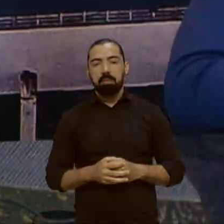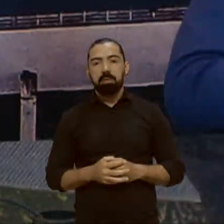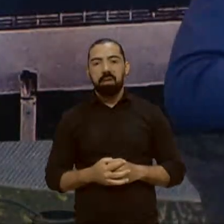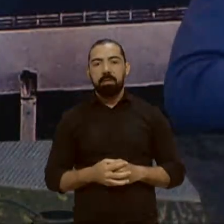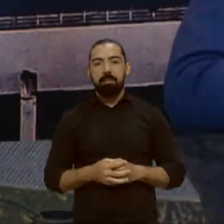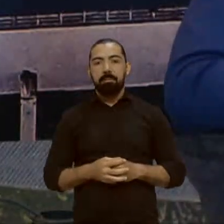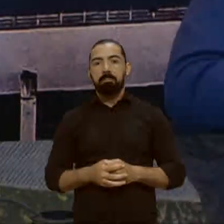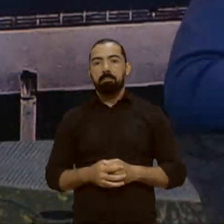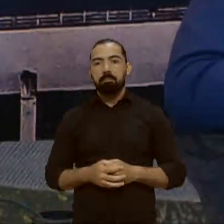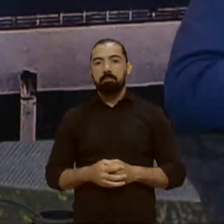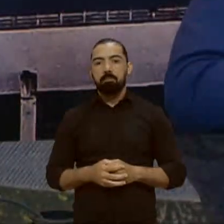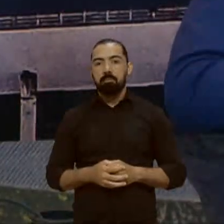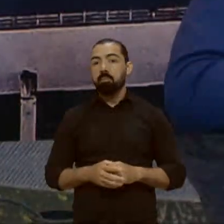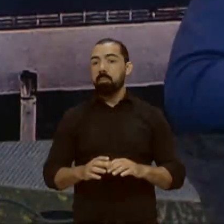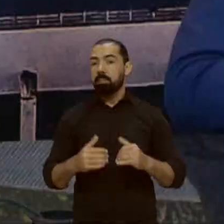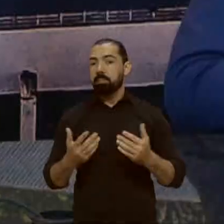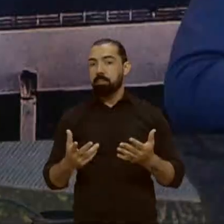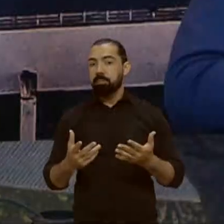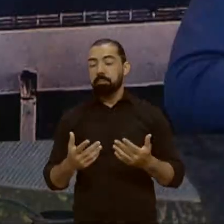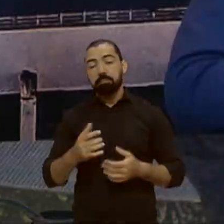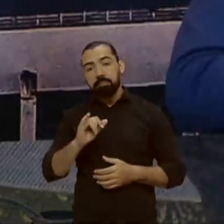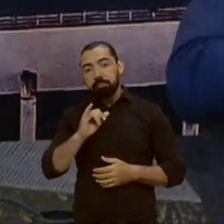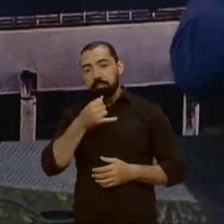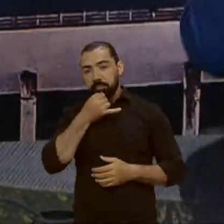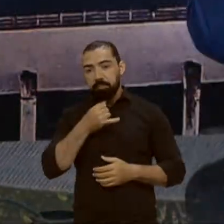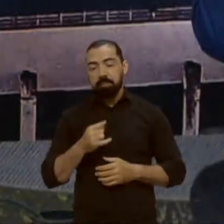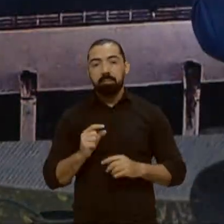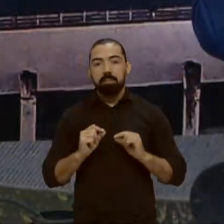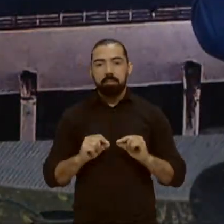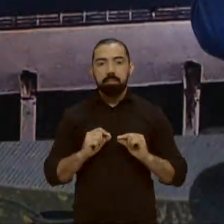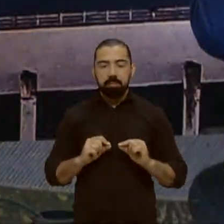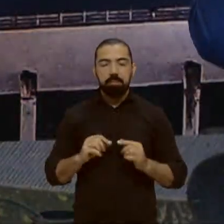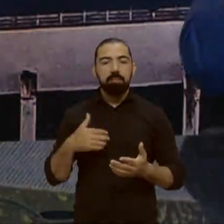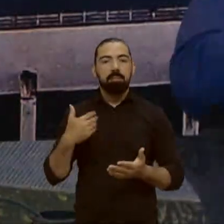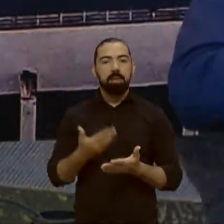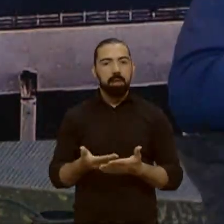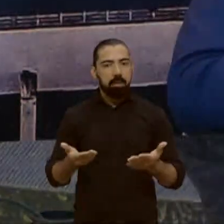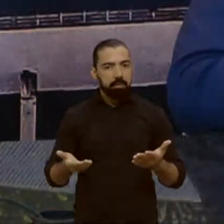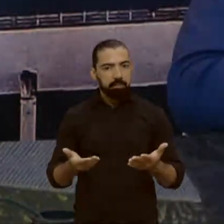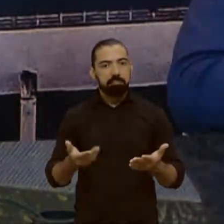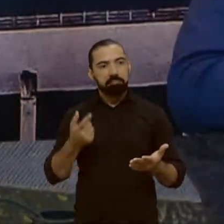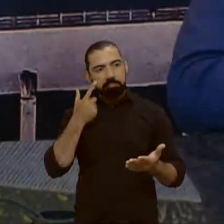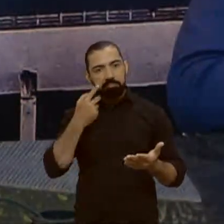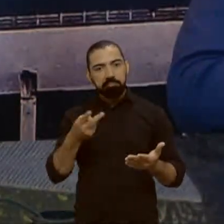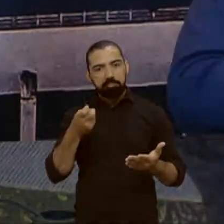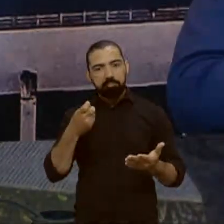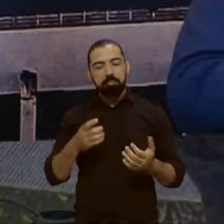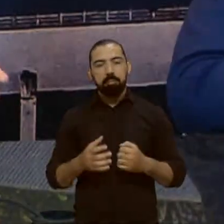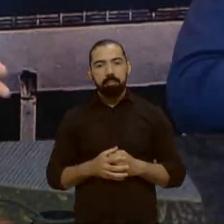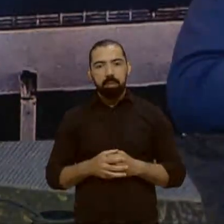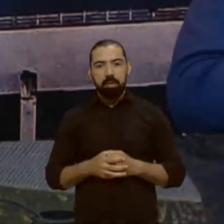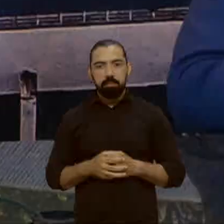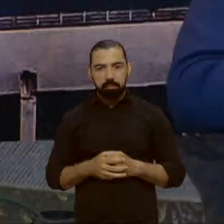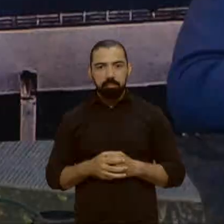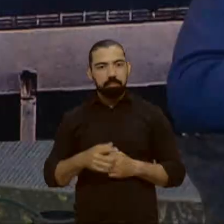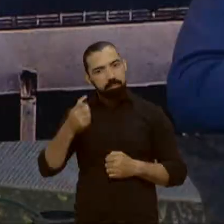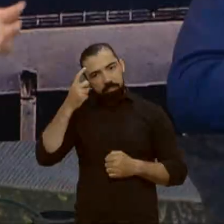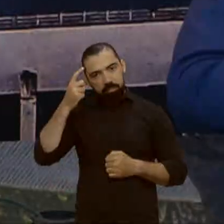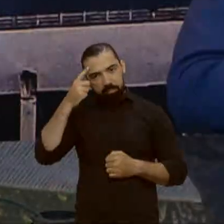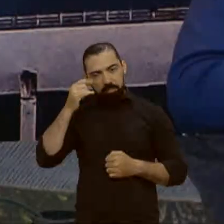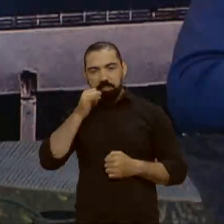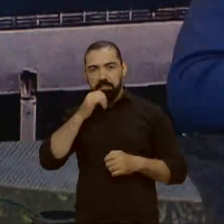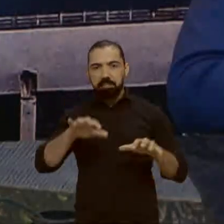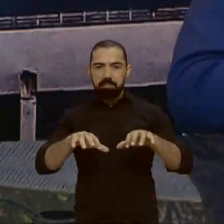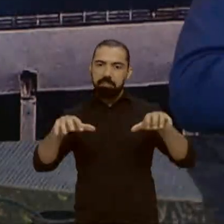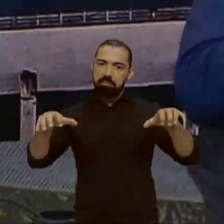condições, né? Então, realmente, é bem lamentável que a gente ainda tenha, de certa forma, esse estereótipo de polos